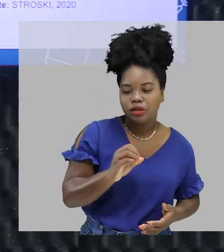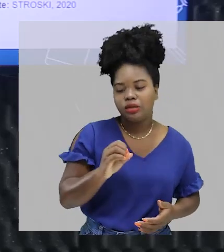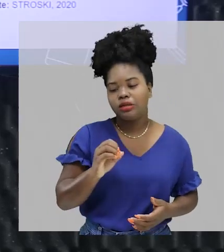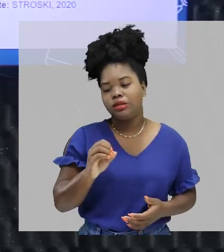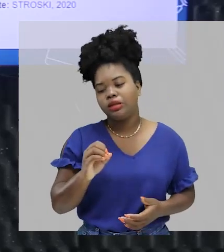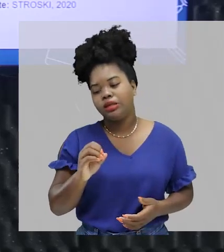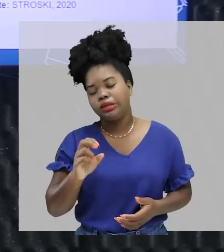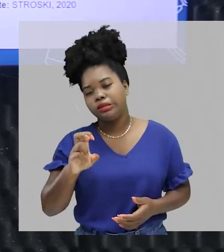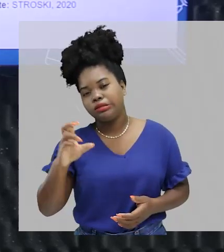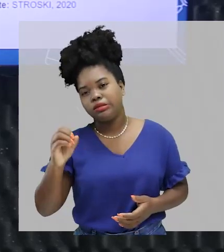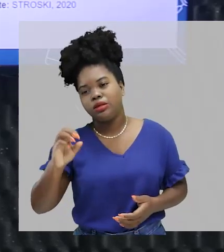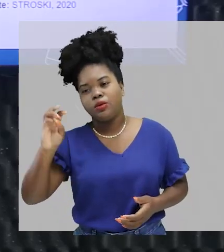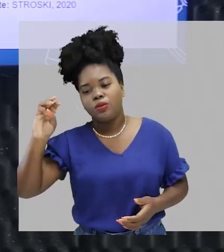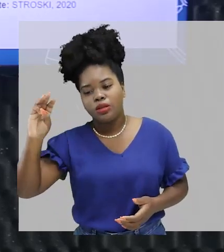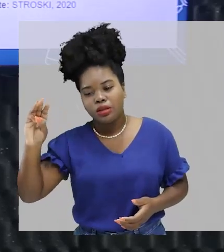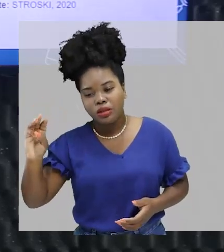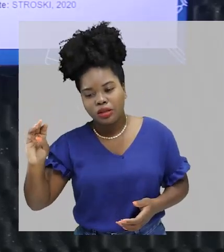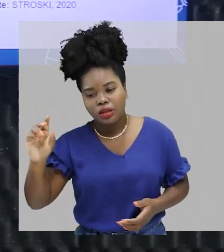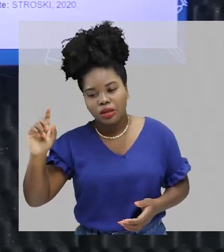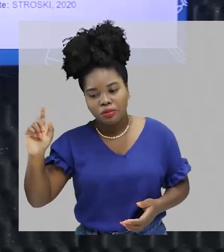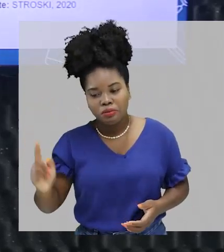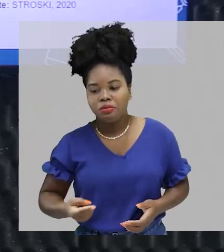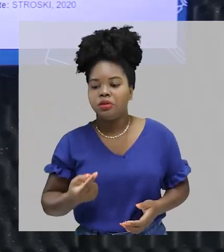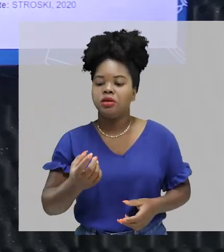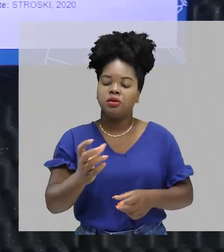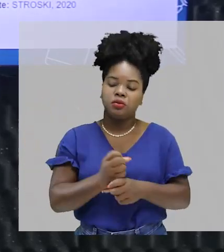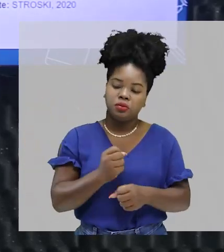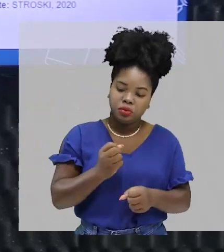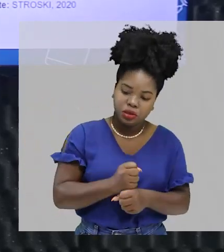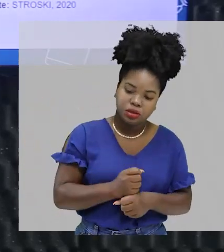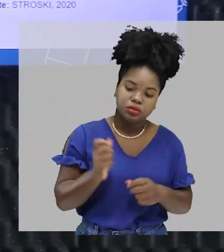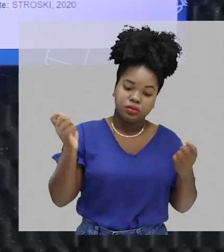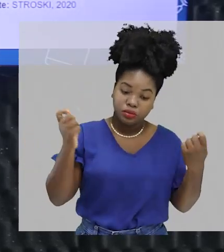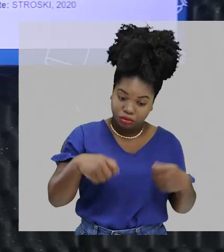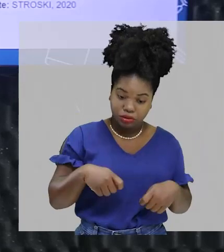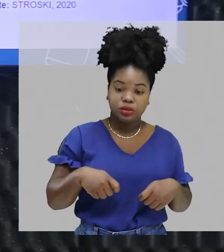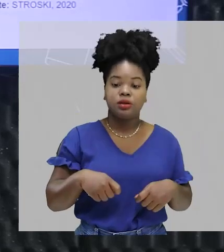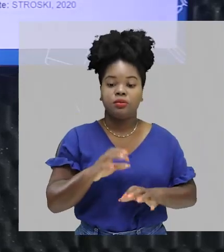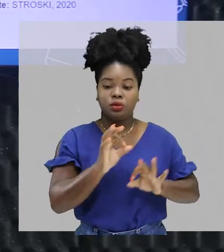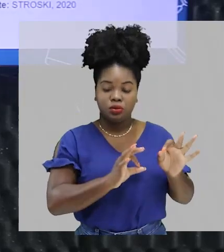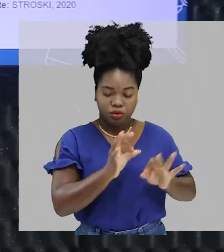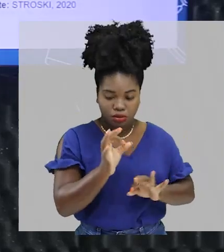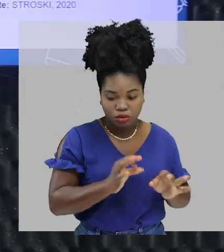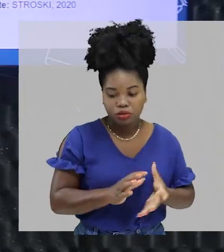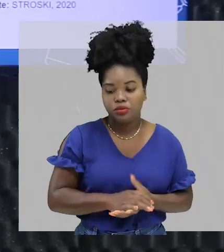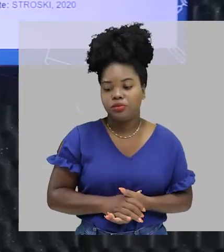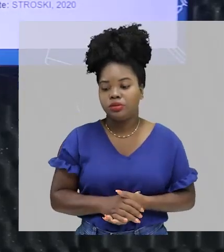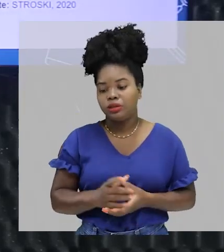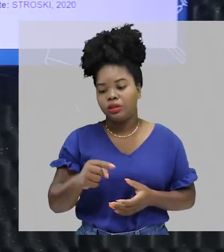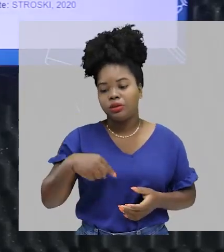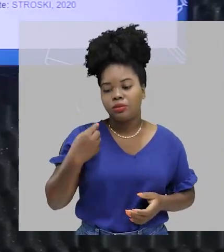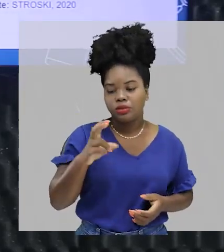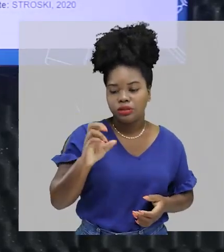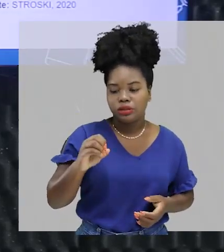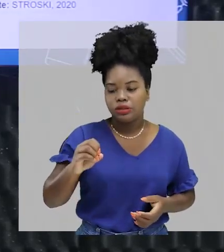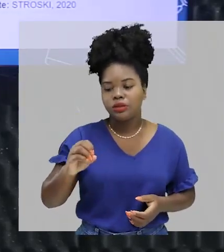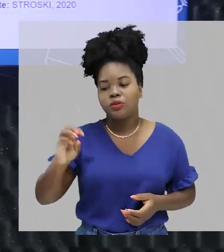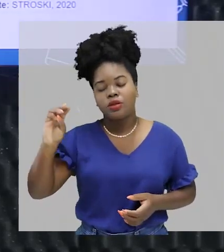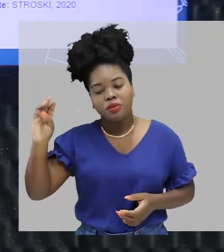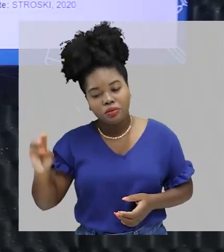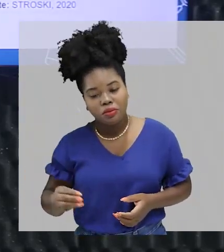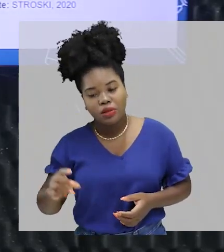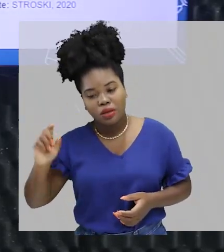50 mil anos, é possível a gente fazer essa datação. Depois de 50 mil anos, a quantidade